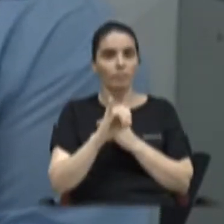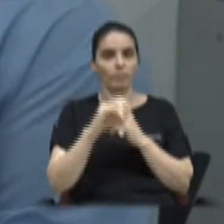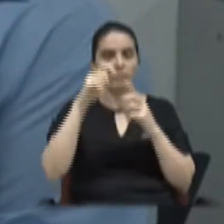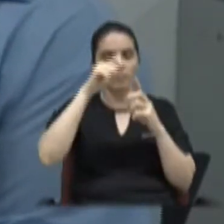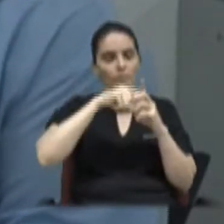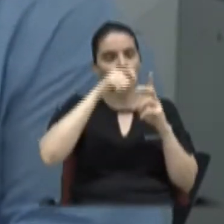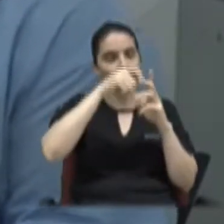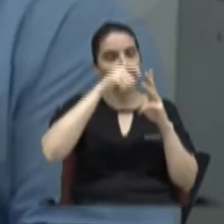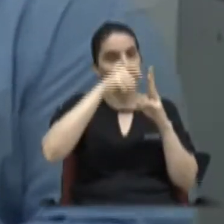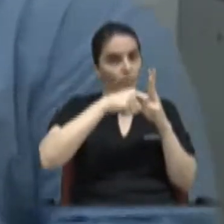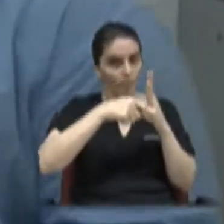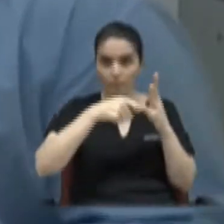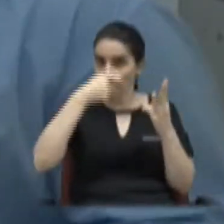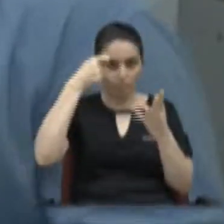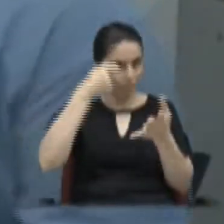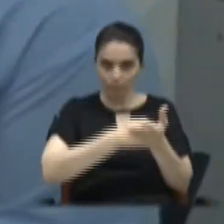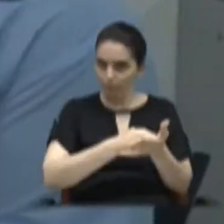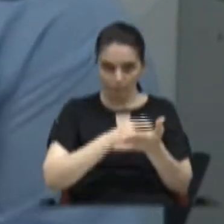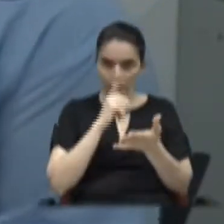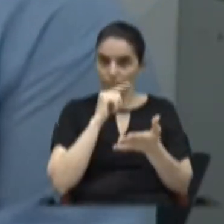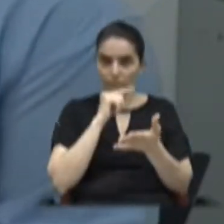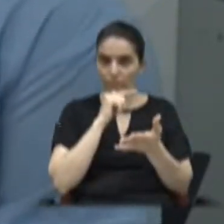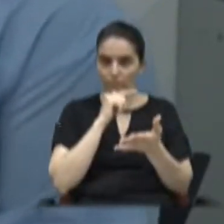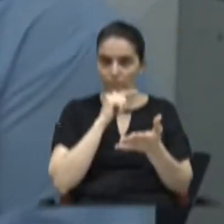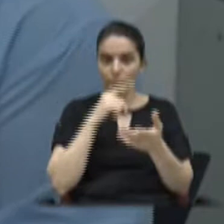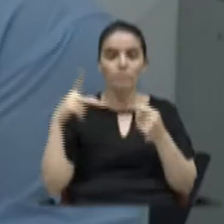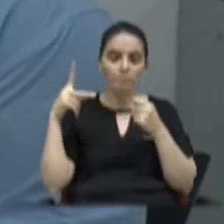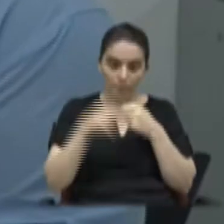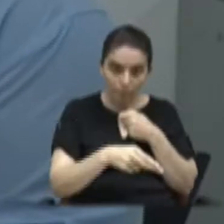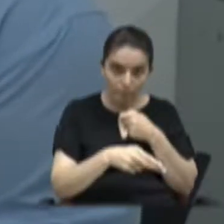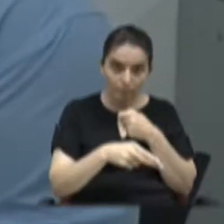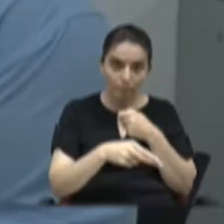vai ter cortado lá e cobrado a taxa de religação.